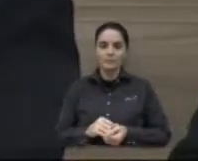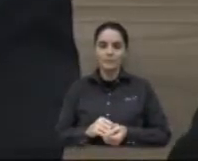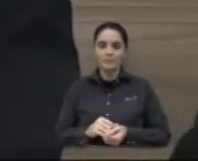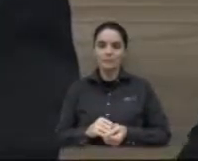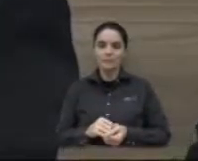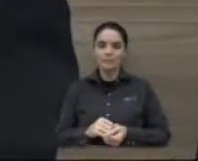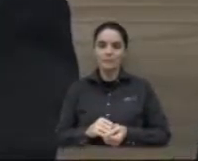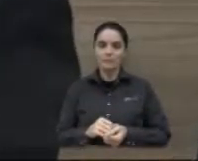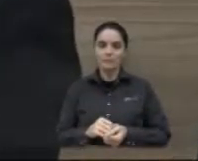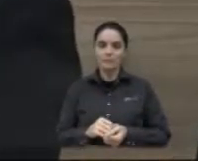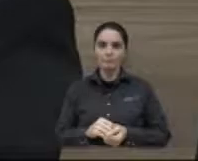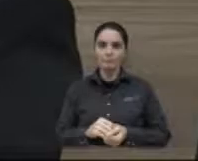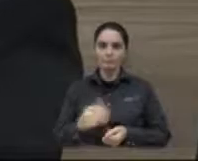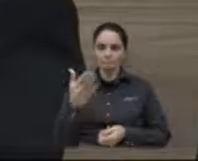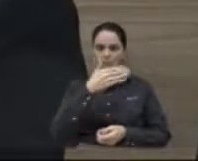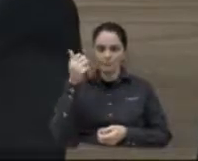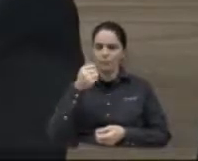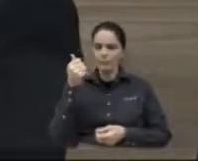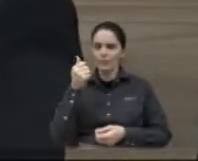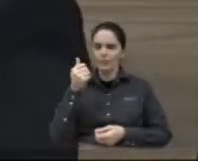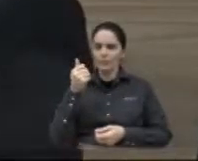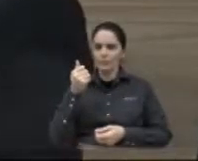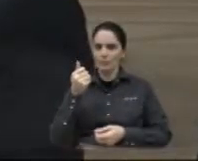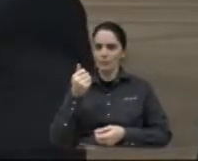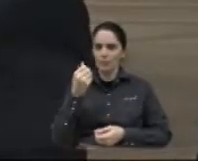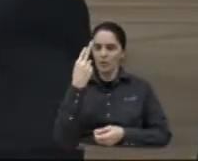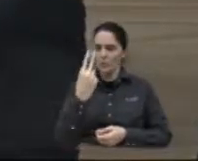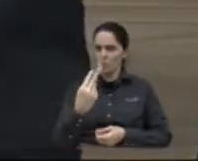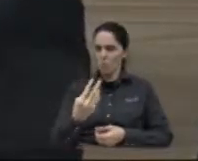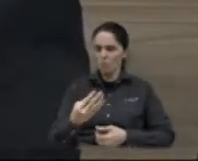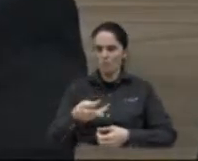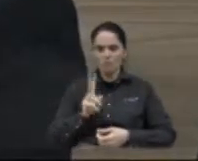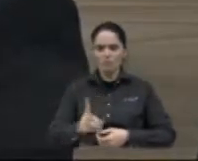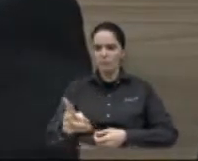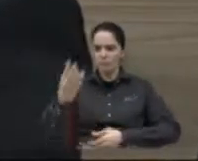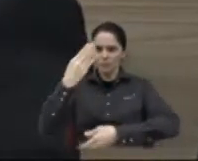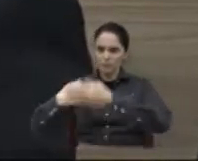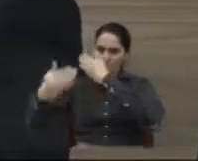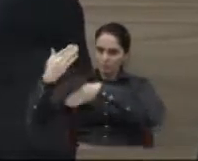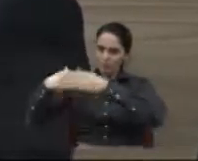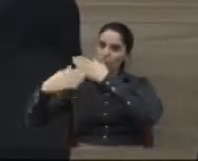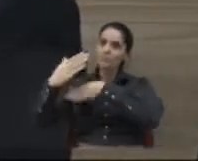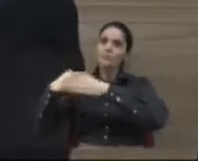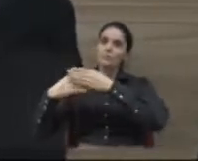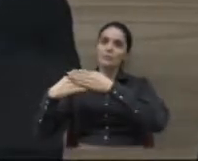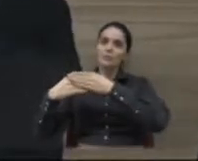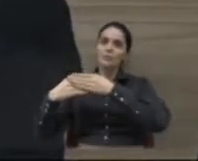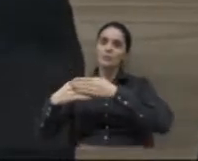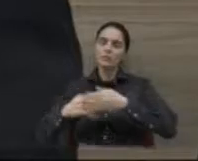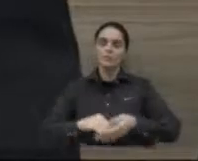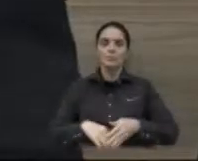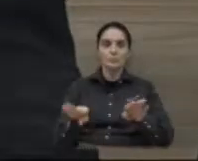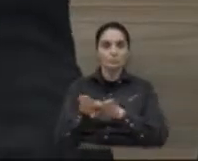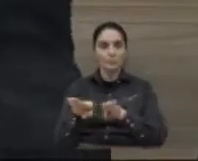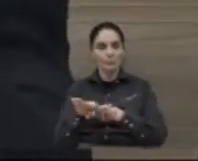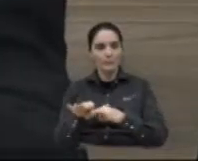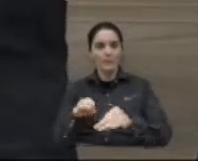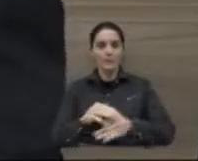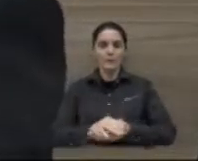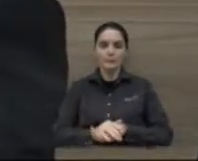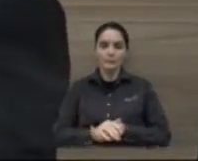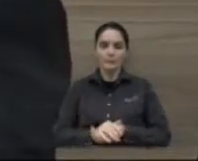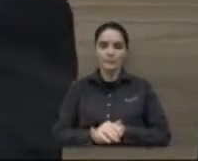com a maestria que vem exercendo todos esses anos, não somente na minha gestão, mas na gestão passada também, e